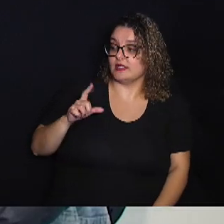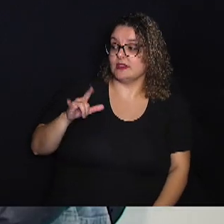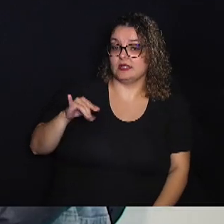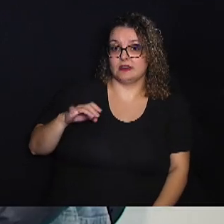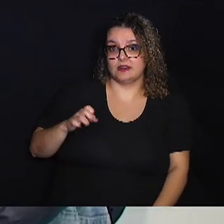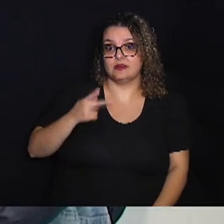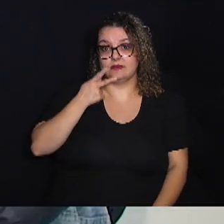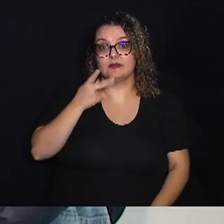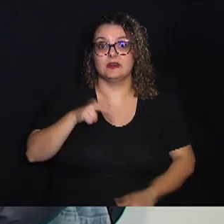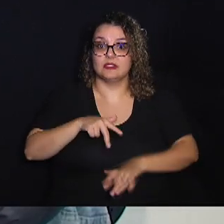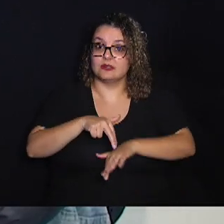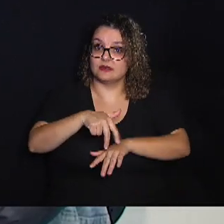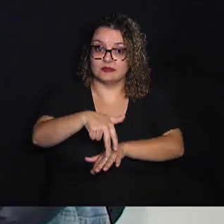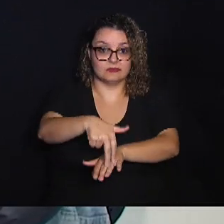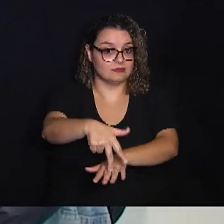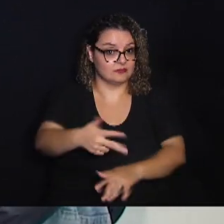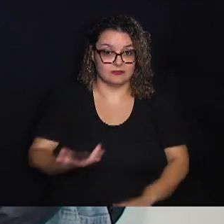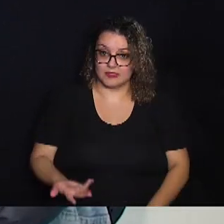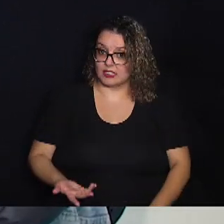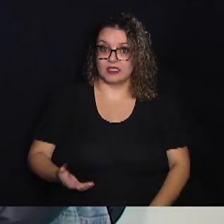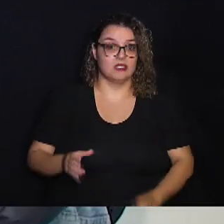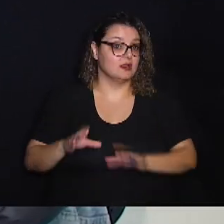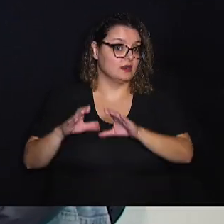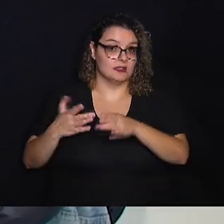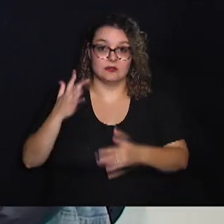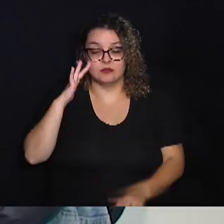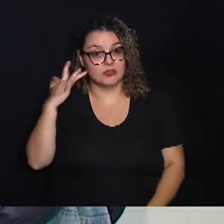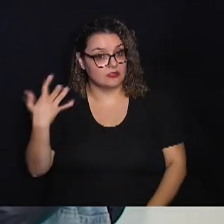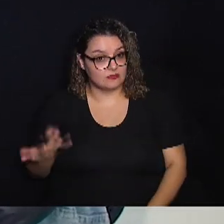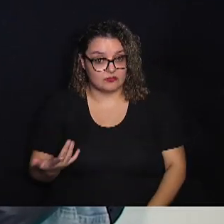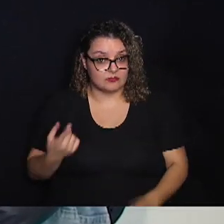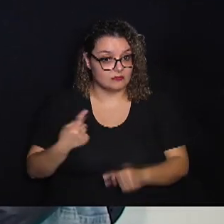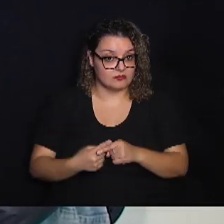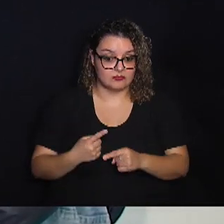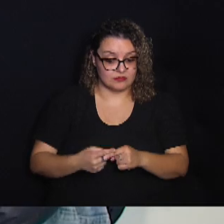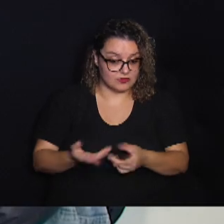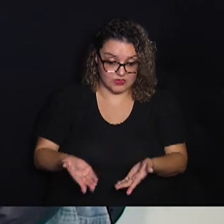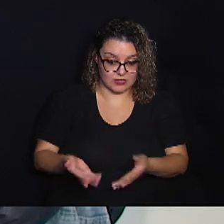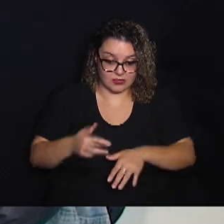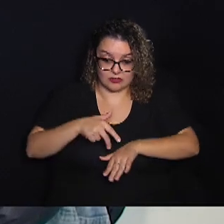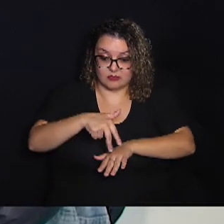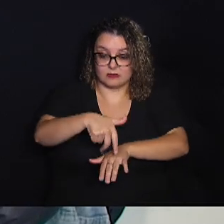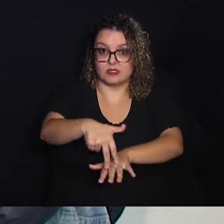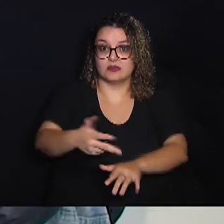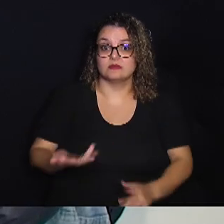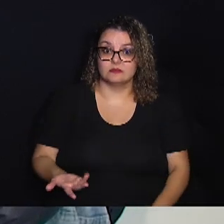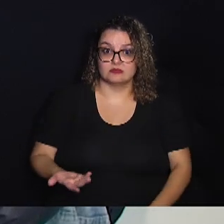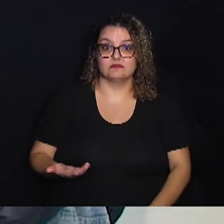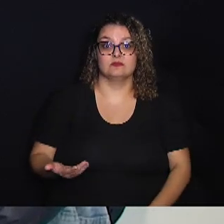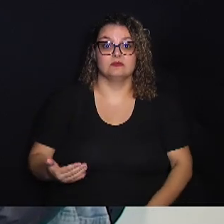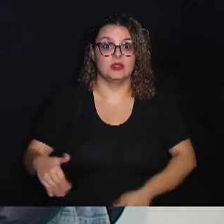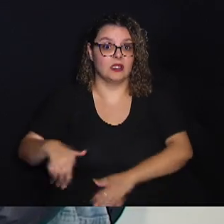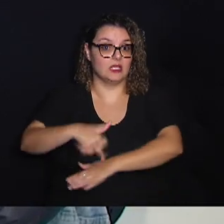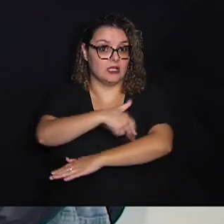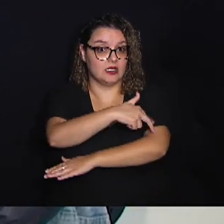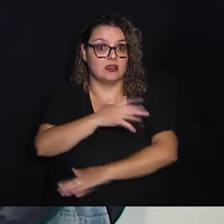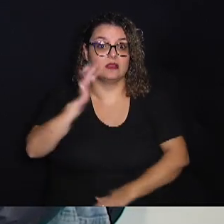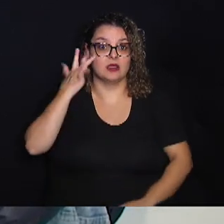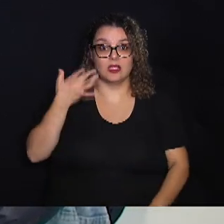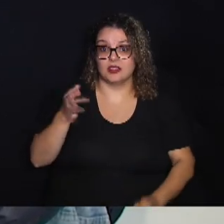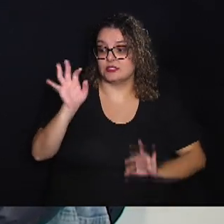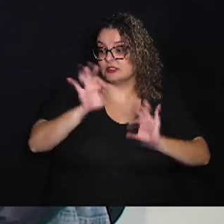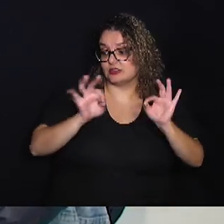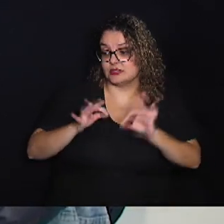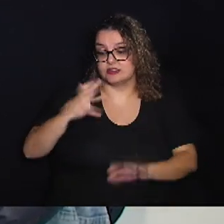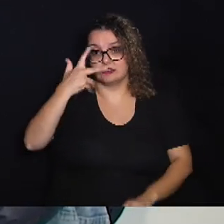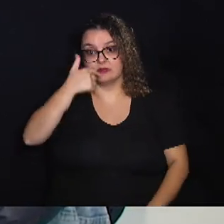piso tátil na rua. A comunidade não sabe para que é aquele piso na calçada, acha que é enfeite.